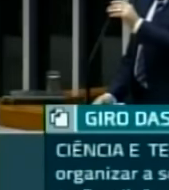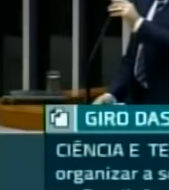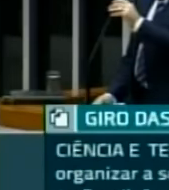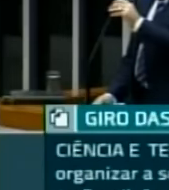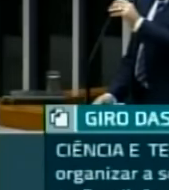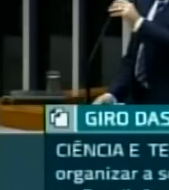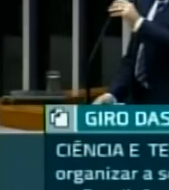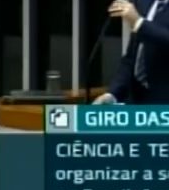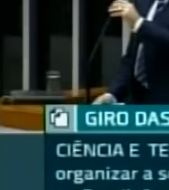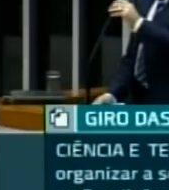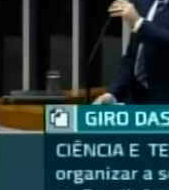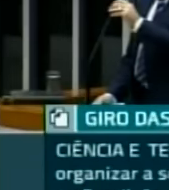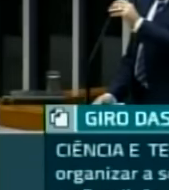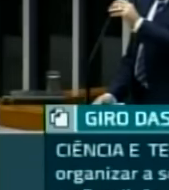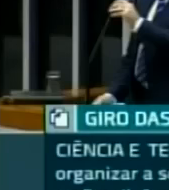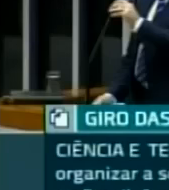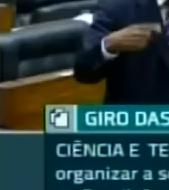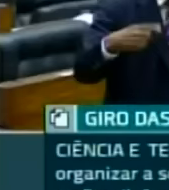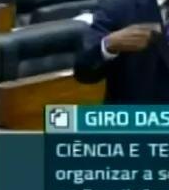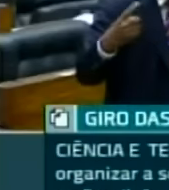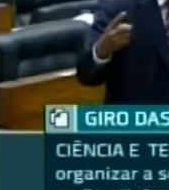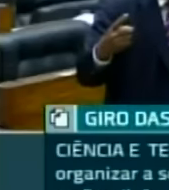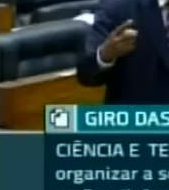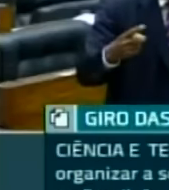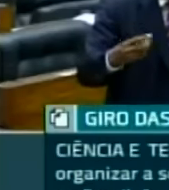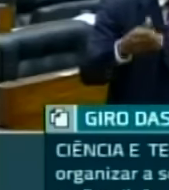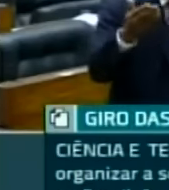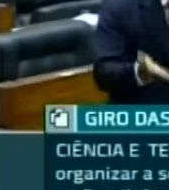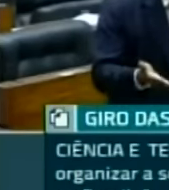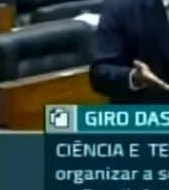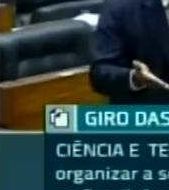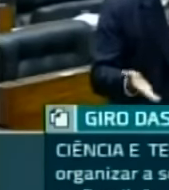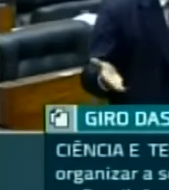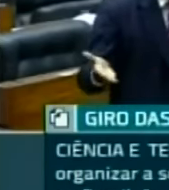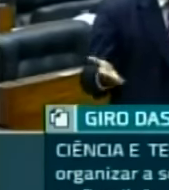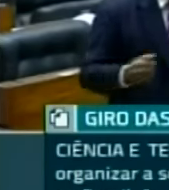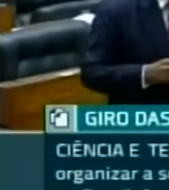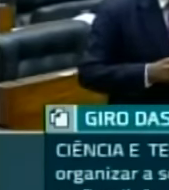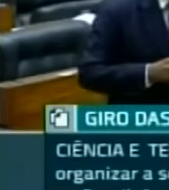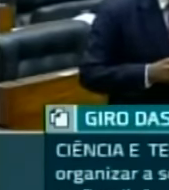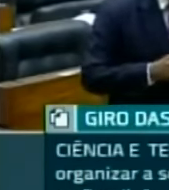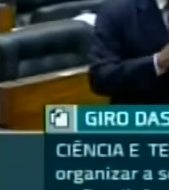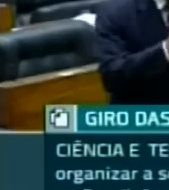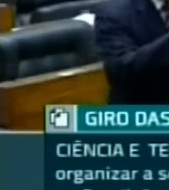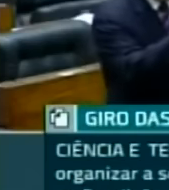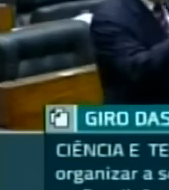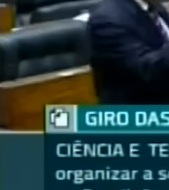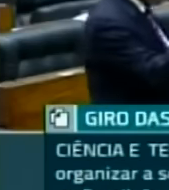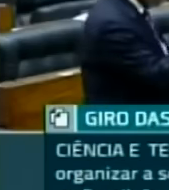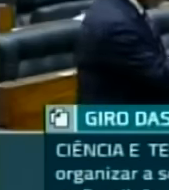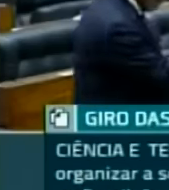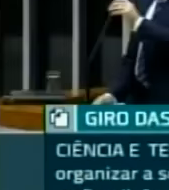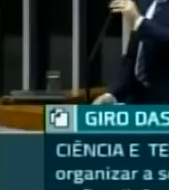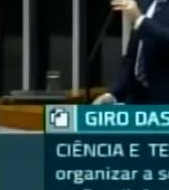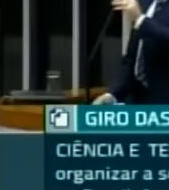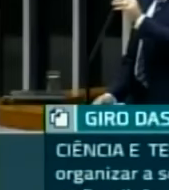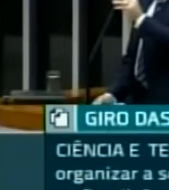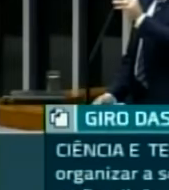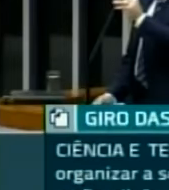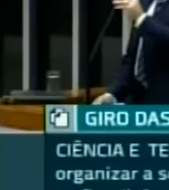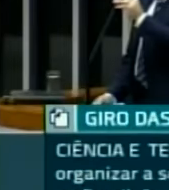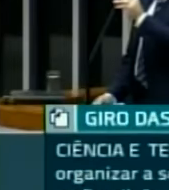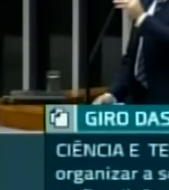atitudes de intolerância, se utilizando, inclusive, a Bíblia como elemento para sustentar as intolerâncias religiosas no nosso país. Muito obrigado. Nós também